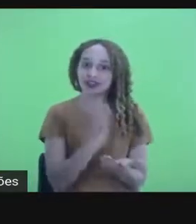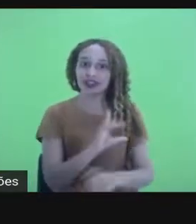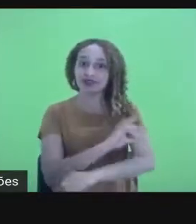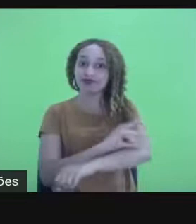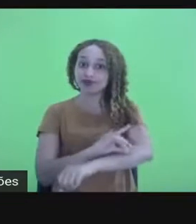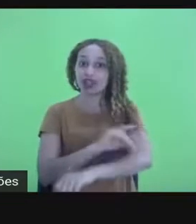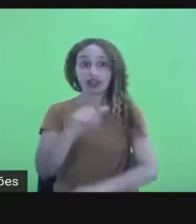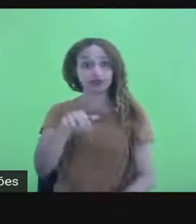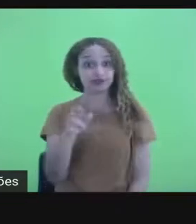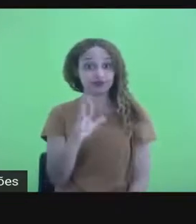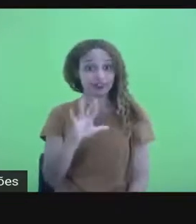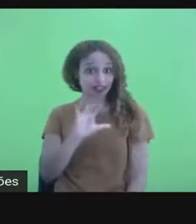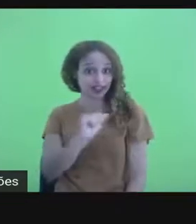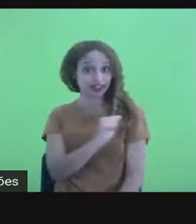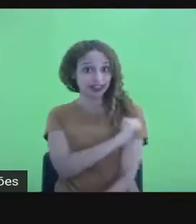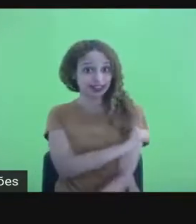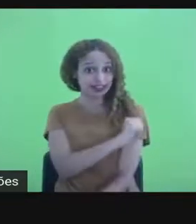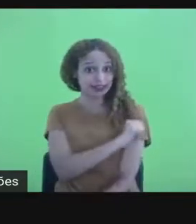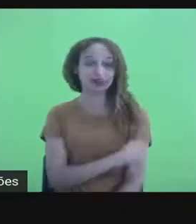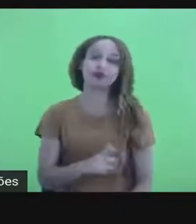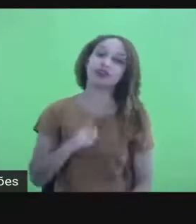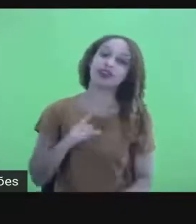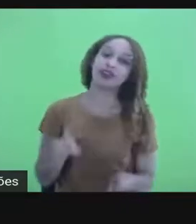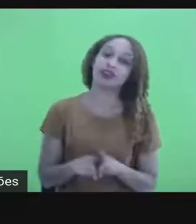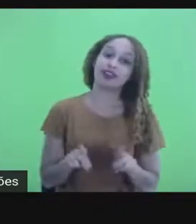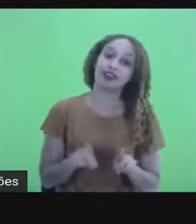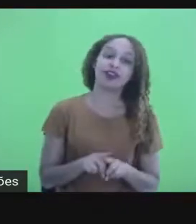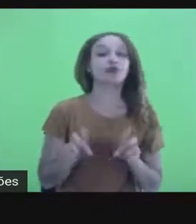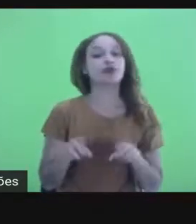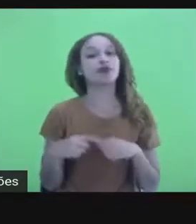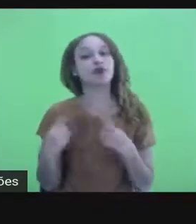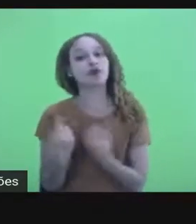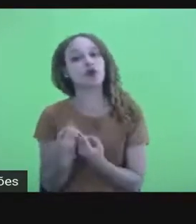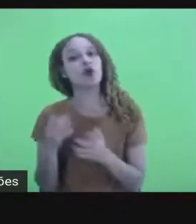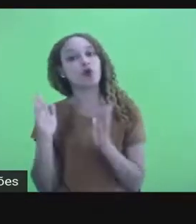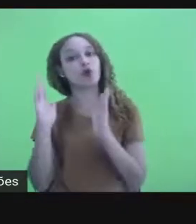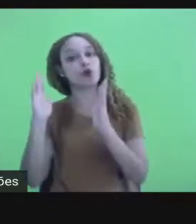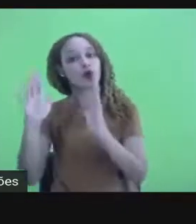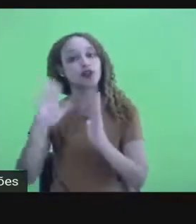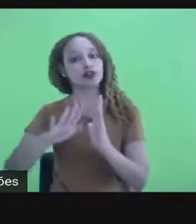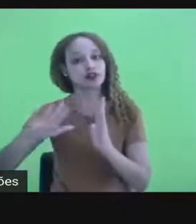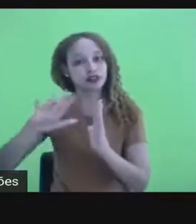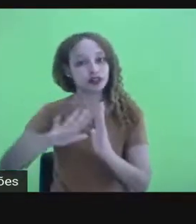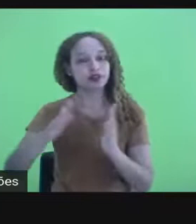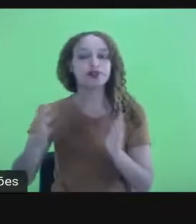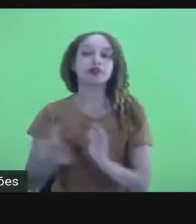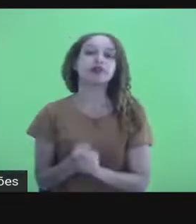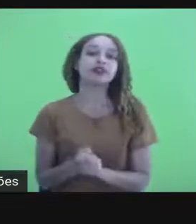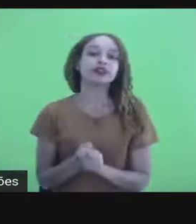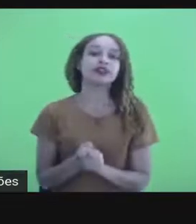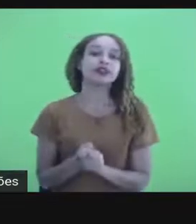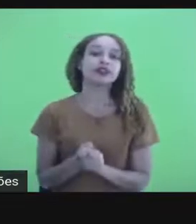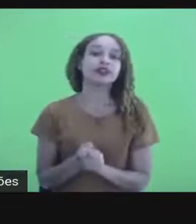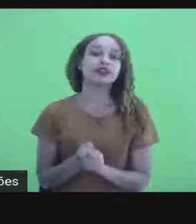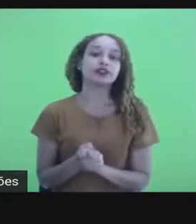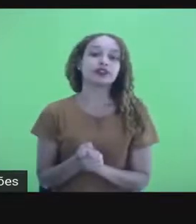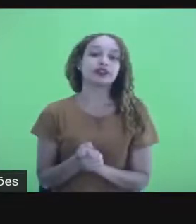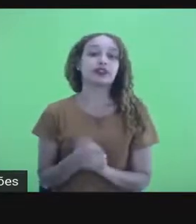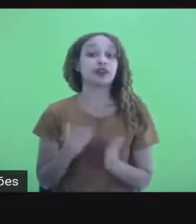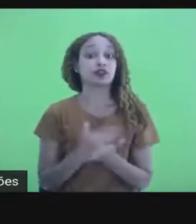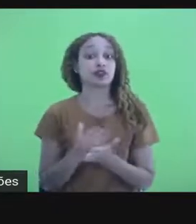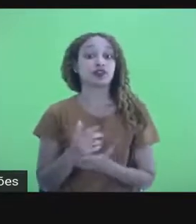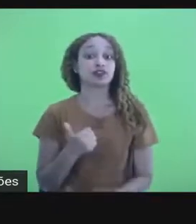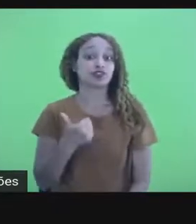Janeiro. Teremos mais uma mesa dentro desse eixo, corpo, cidade, corpo e gênero, que vai ser no dia 16 de